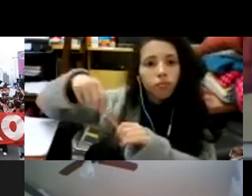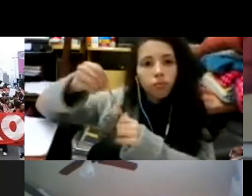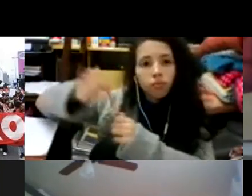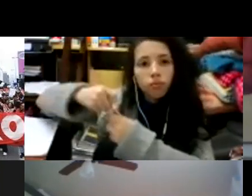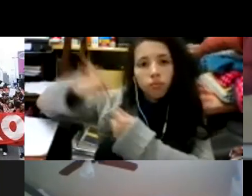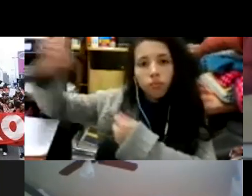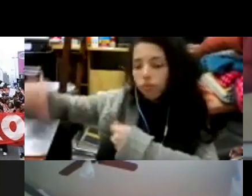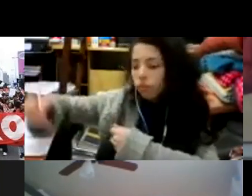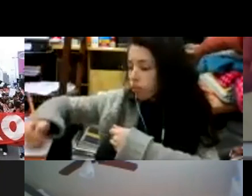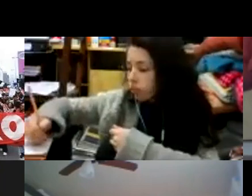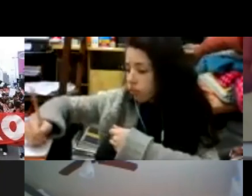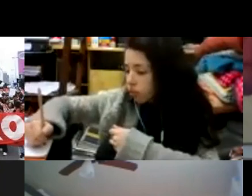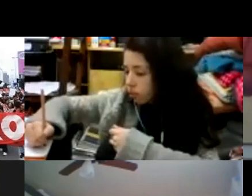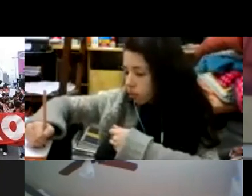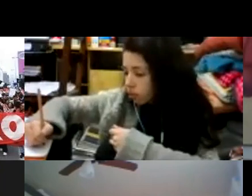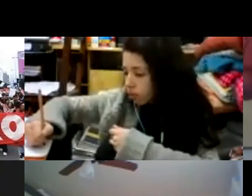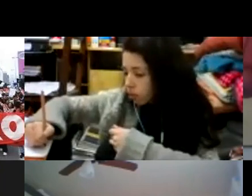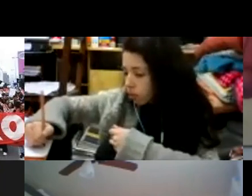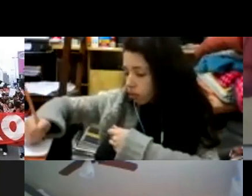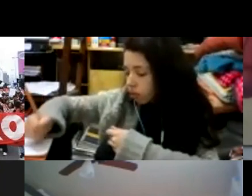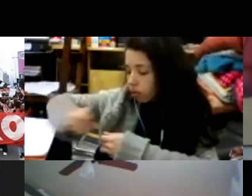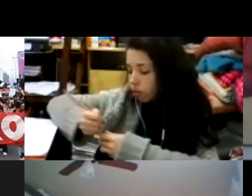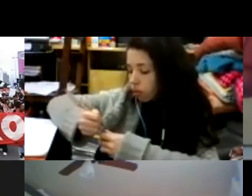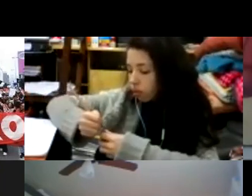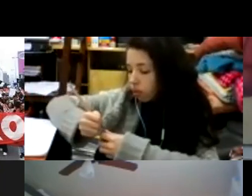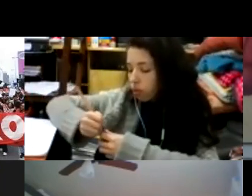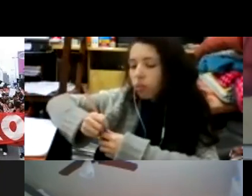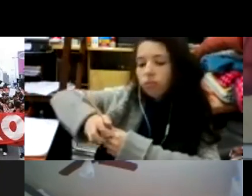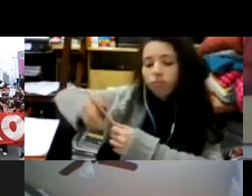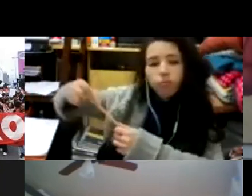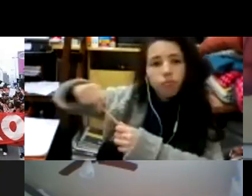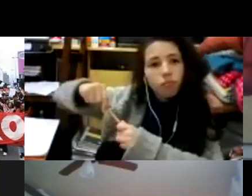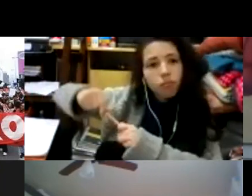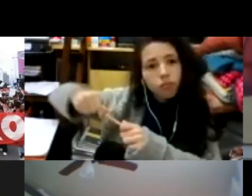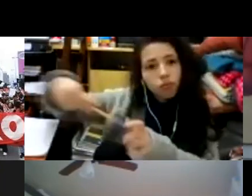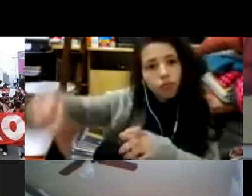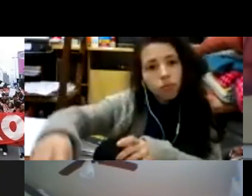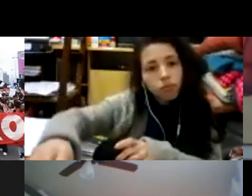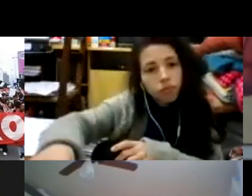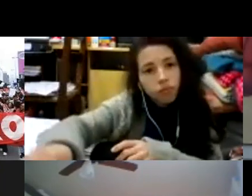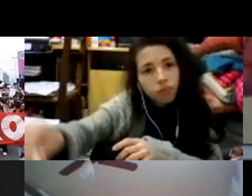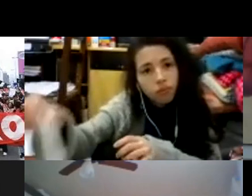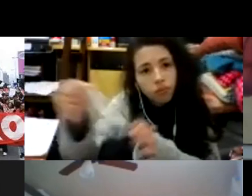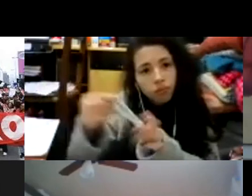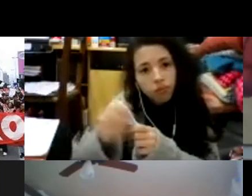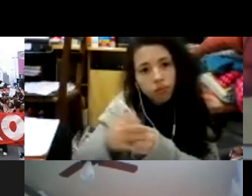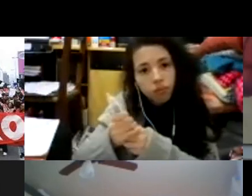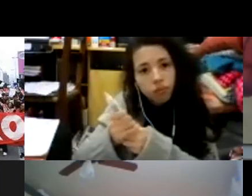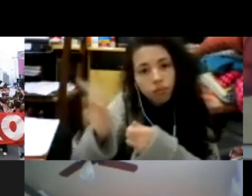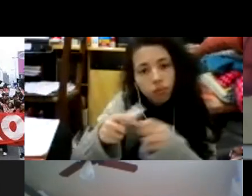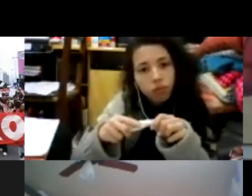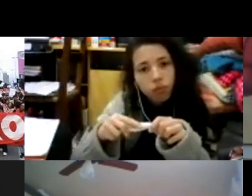ampliar esse lugar de fala. Então, quem é excluído vai falar. Antes, quem era excluído não falava, mas, ao mesmo tempo, isso não exclui